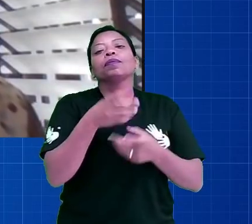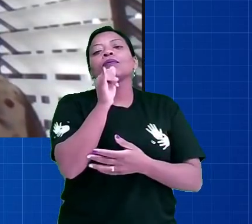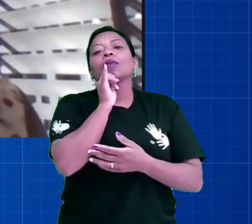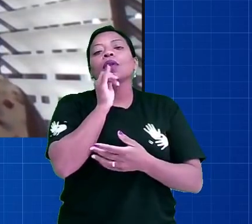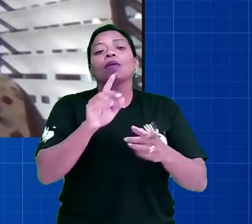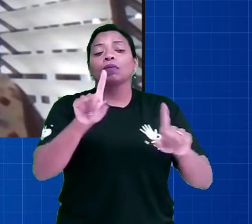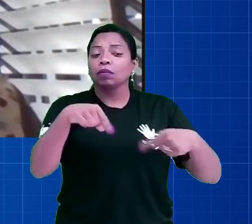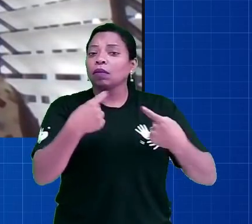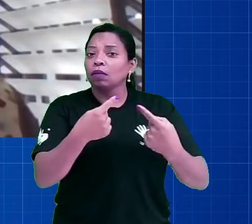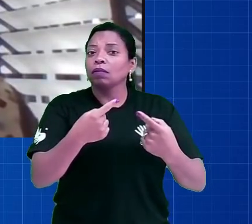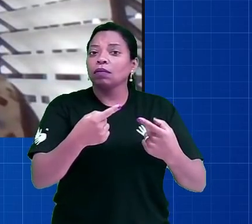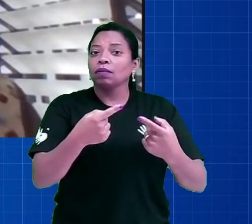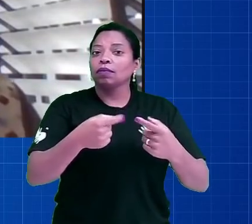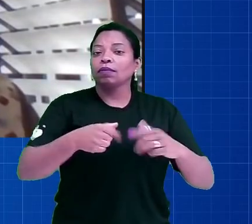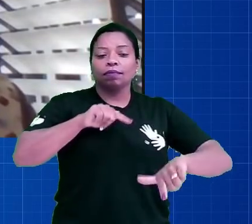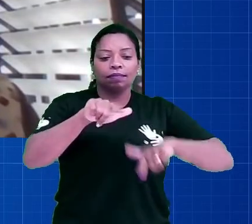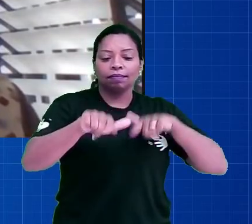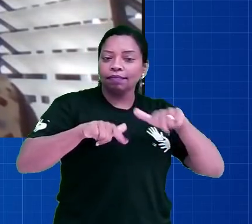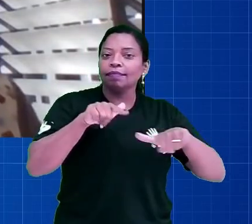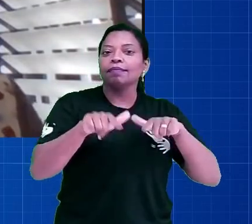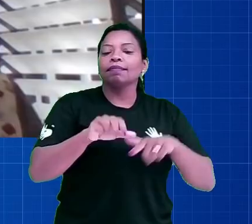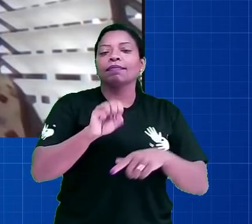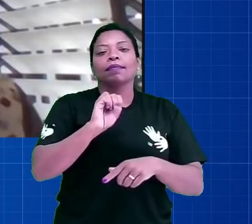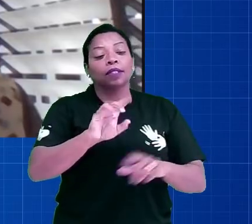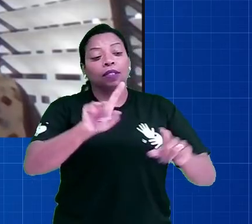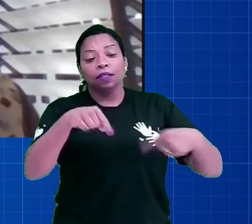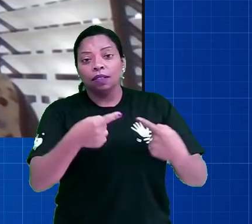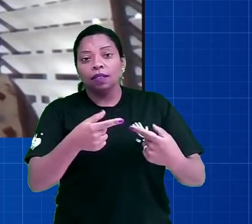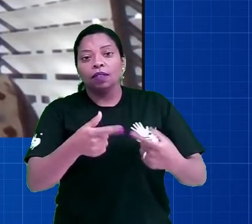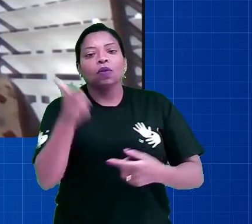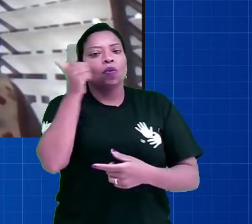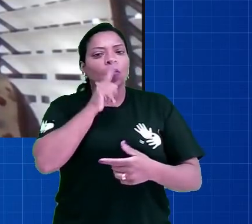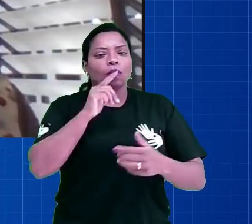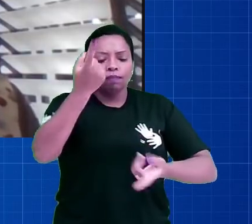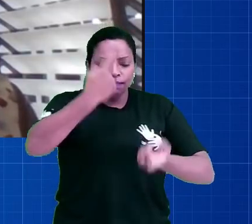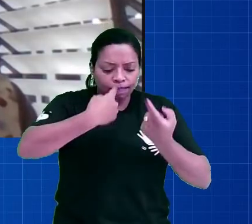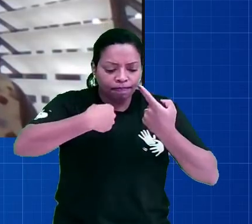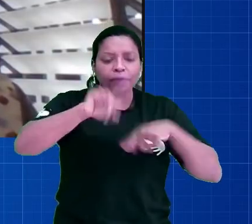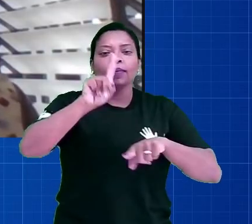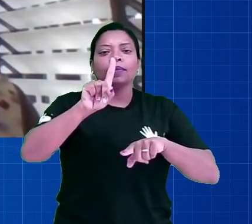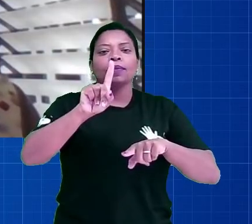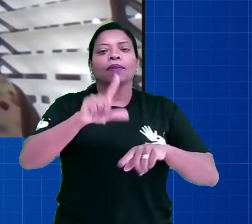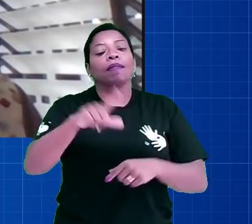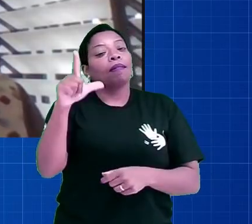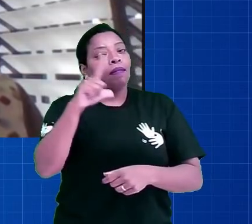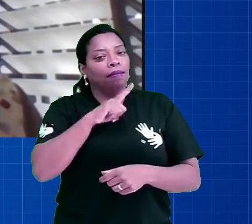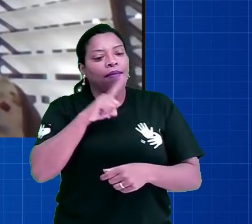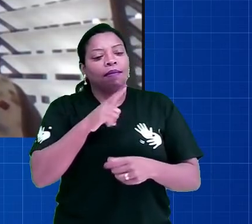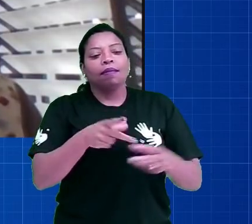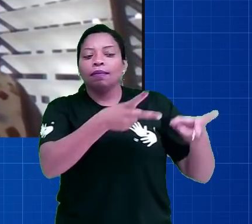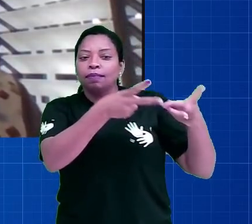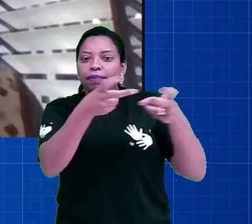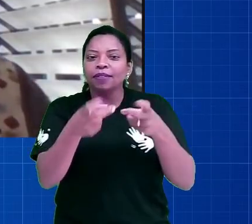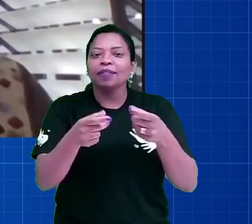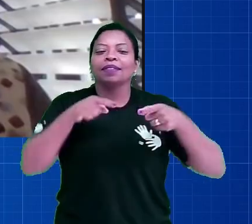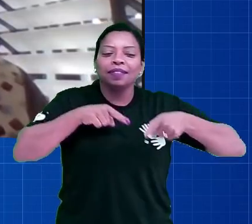desafio, e quando esse desafio ele galga pontos positivos, a gente percebe que o